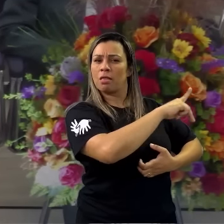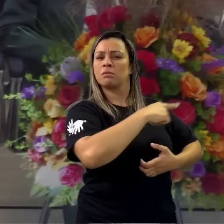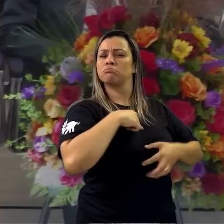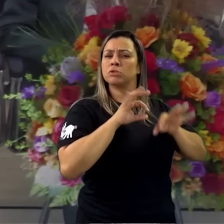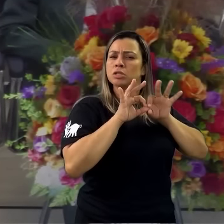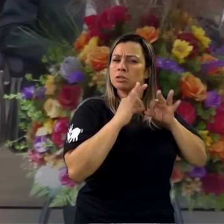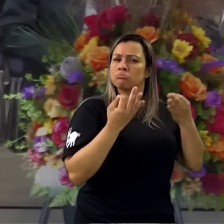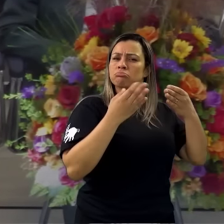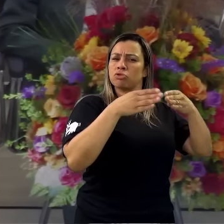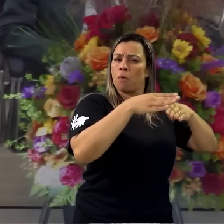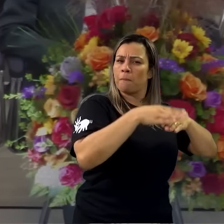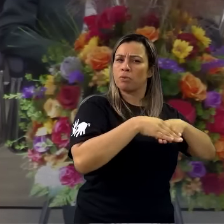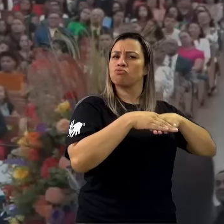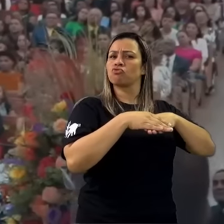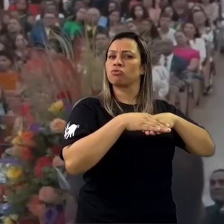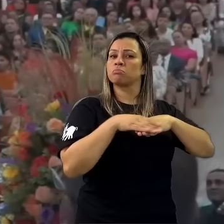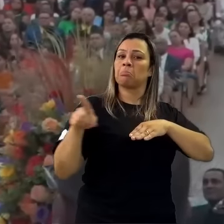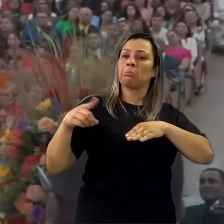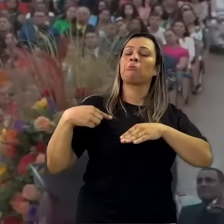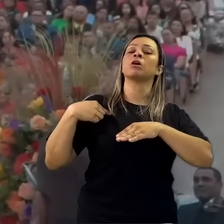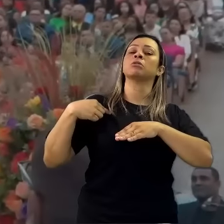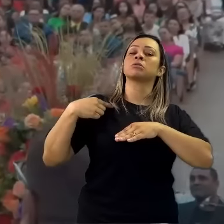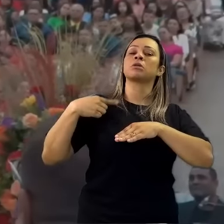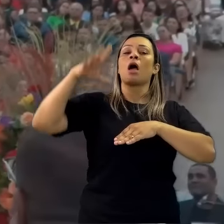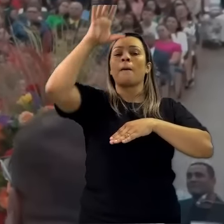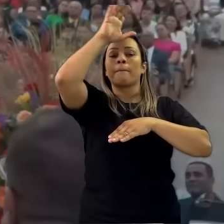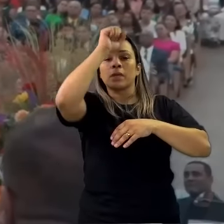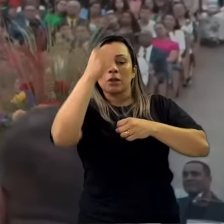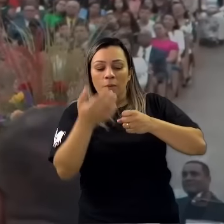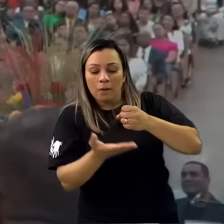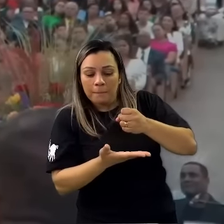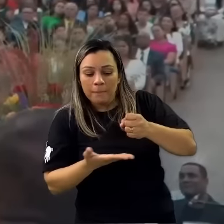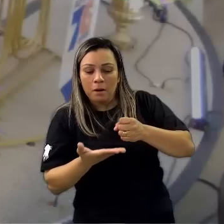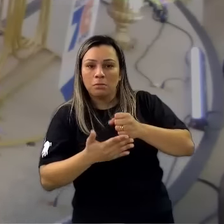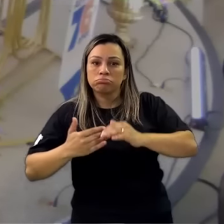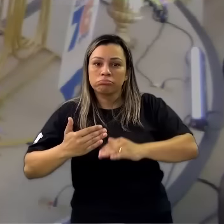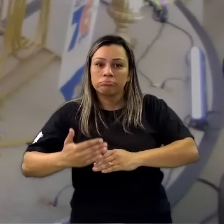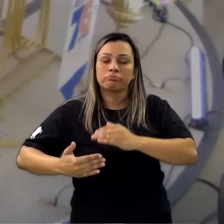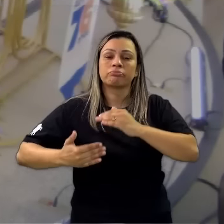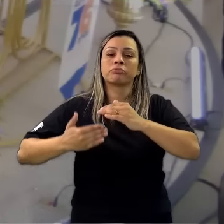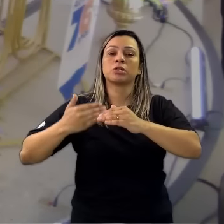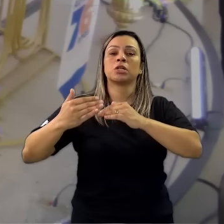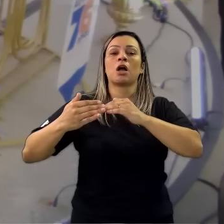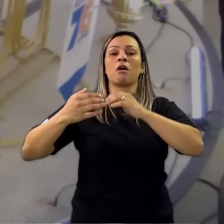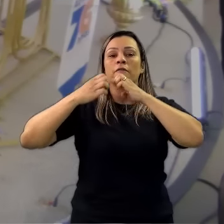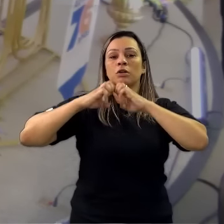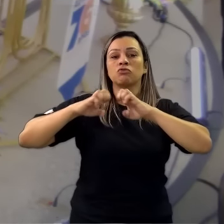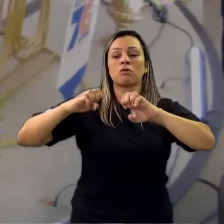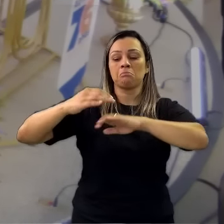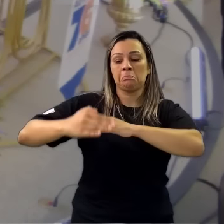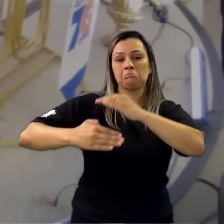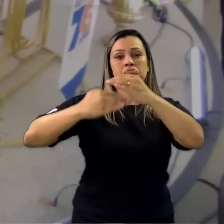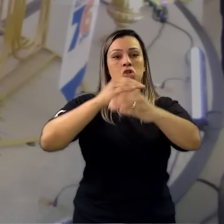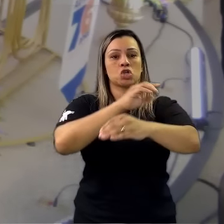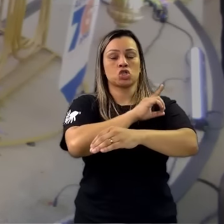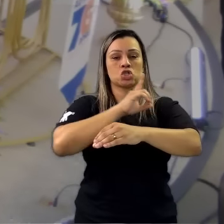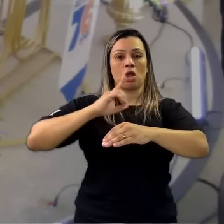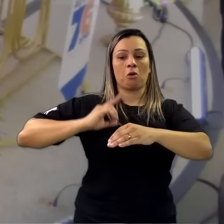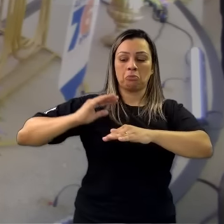bom que chegou Evangelista que foi tão bom ensinado na base que chegou a pastor e detalhe um dos com o irmão Joaquim ensinou